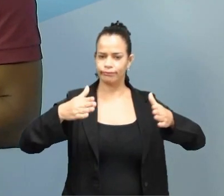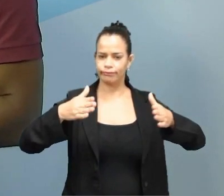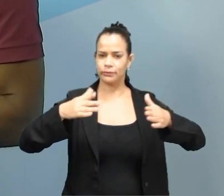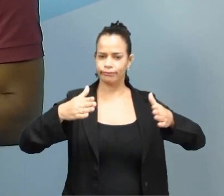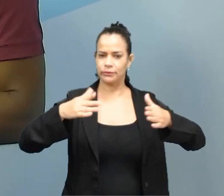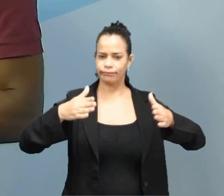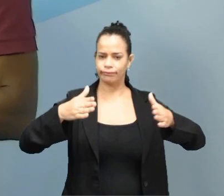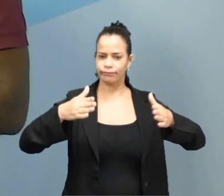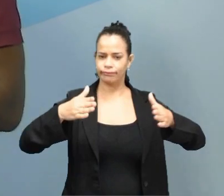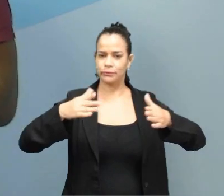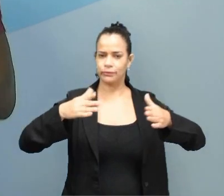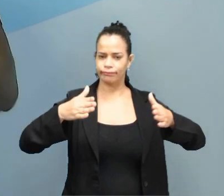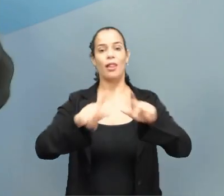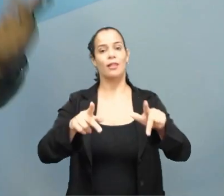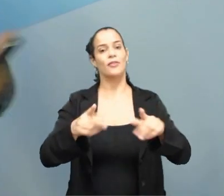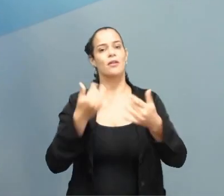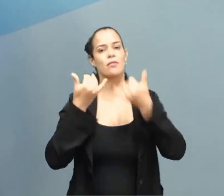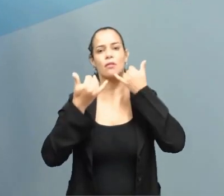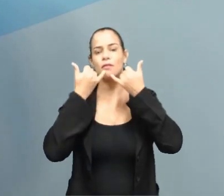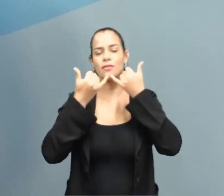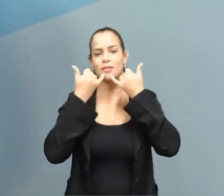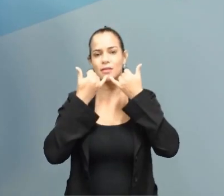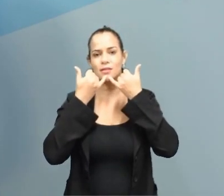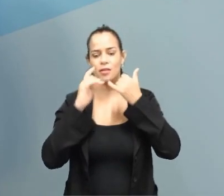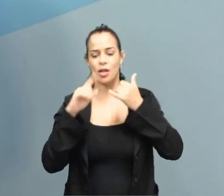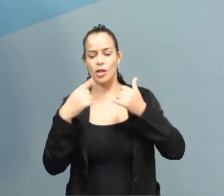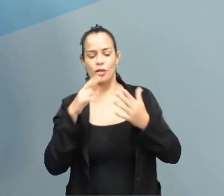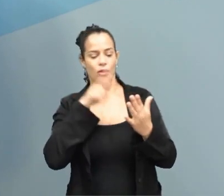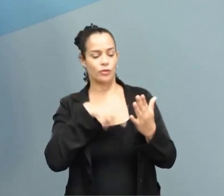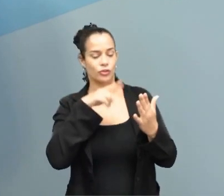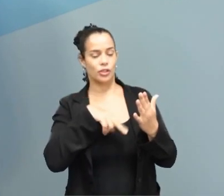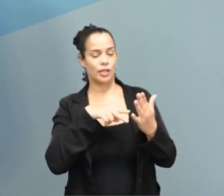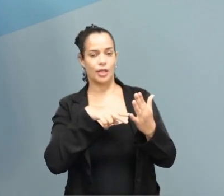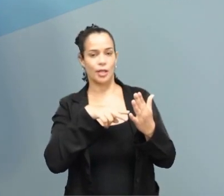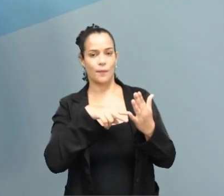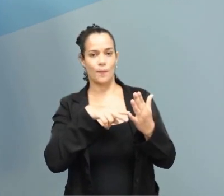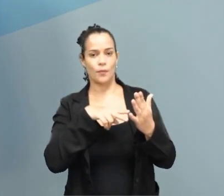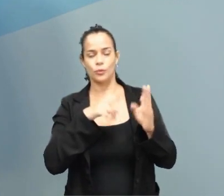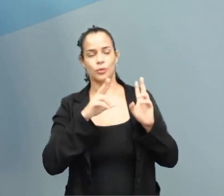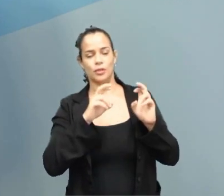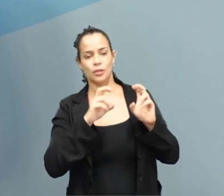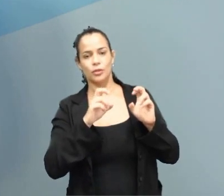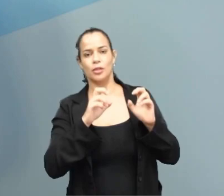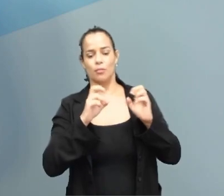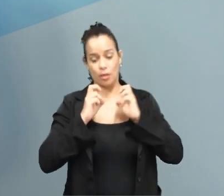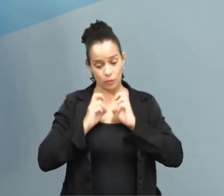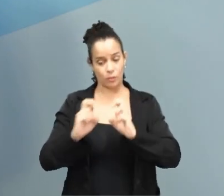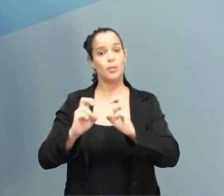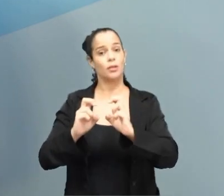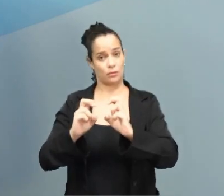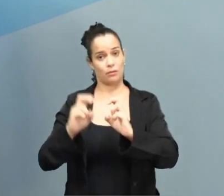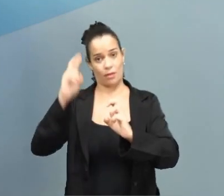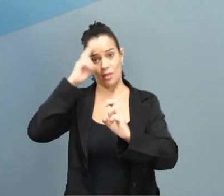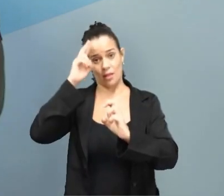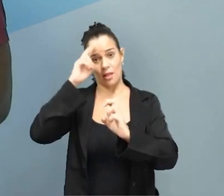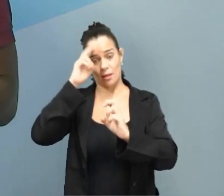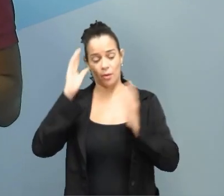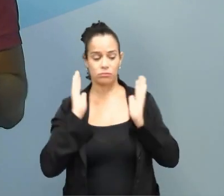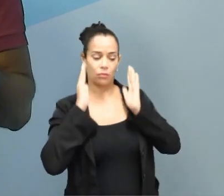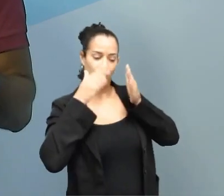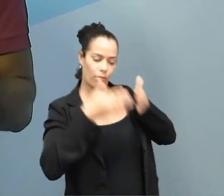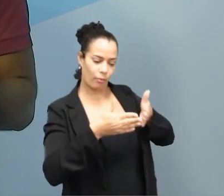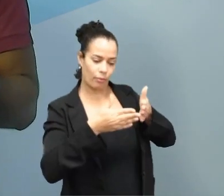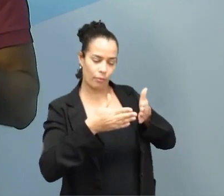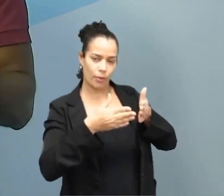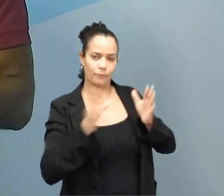ler. Diferente, por exemplo, da notícia que nós lemos a respeito do que aconteceu no metrô, que é uma coisa focada, é uma coisa